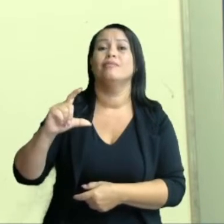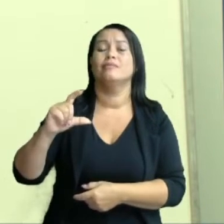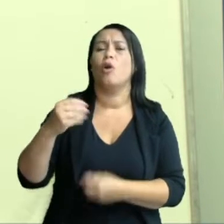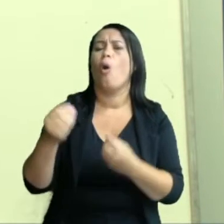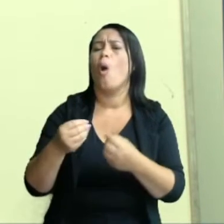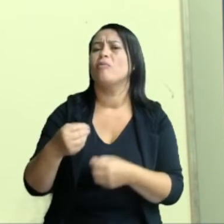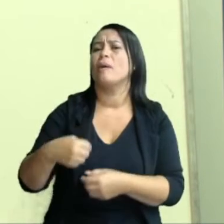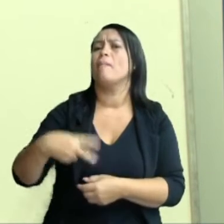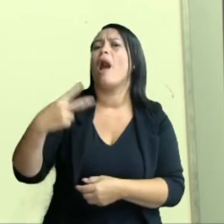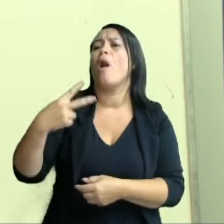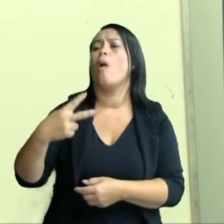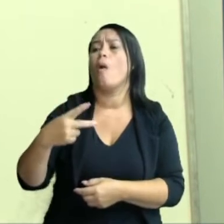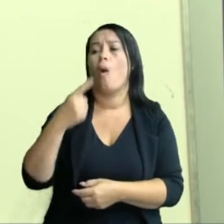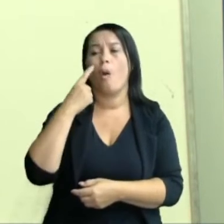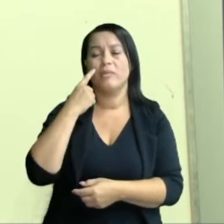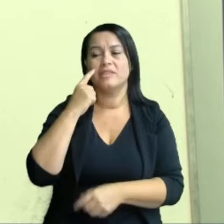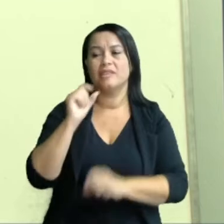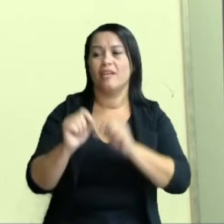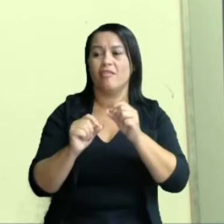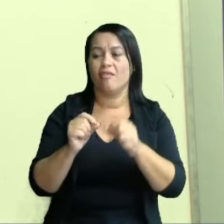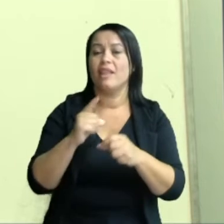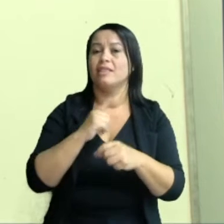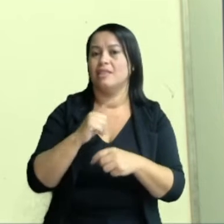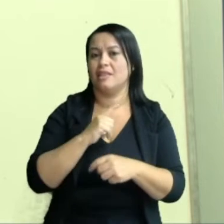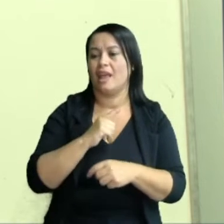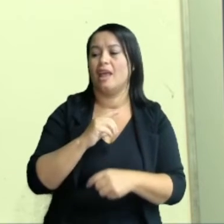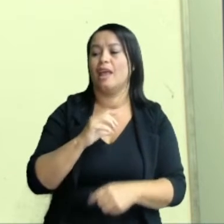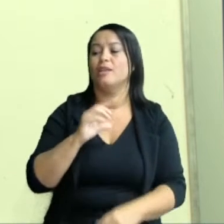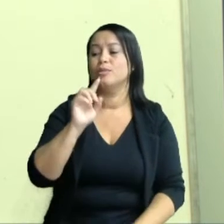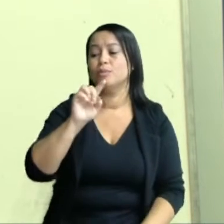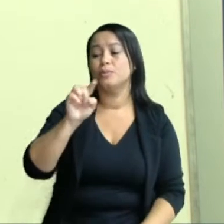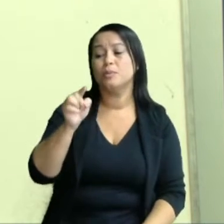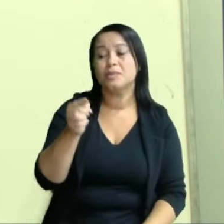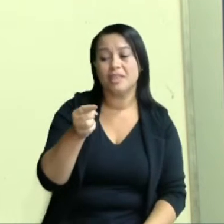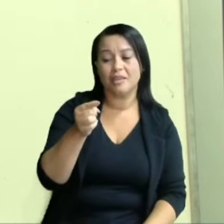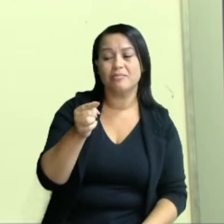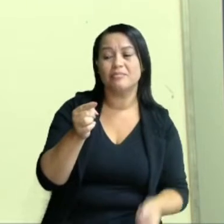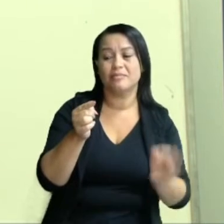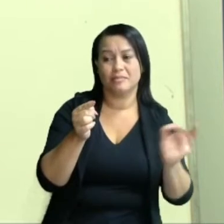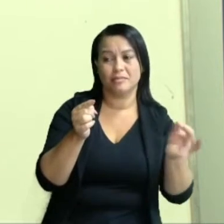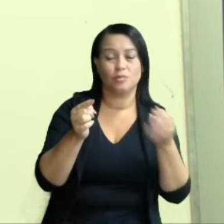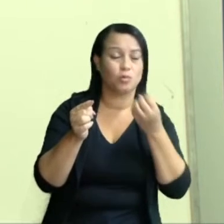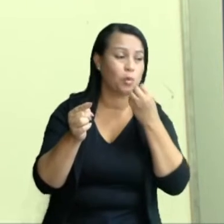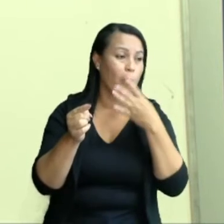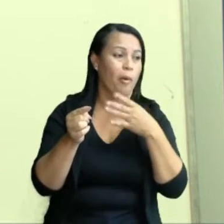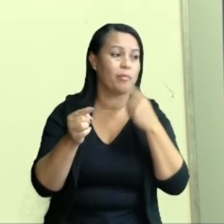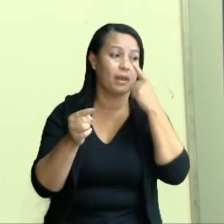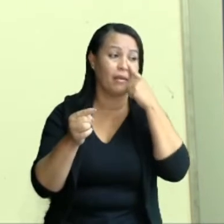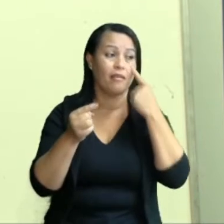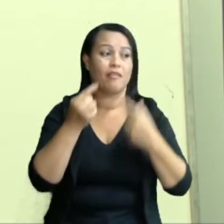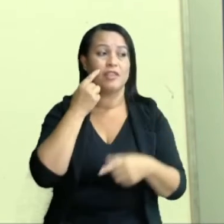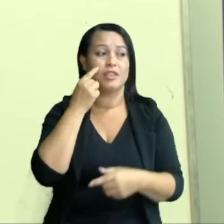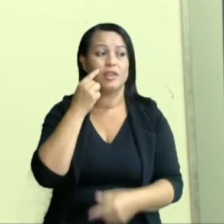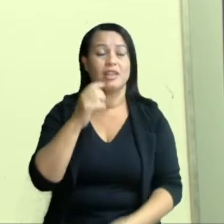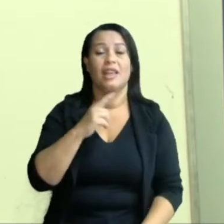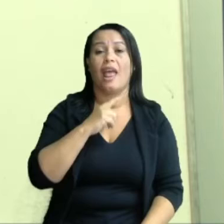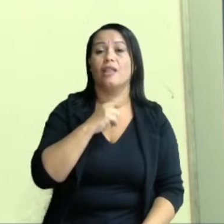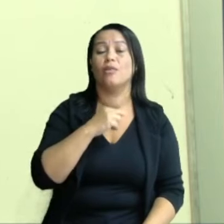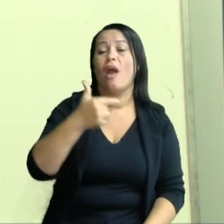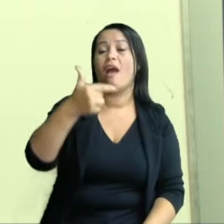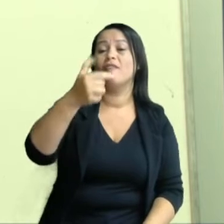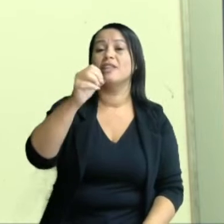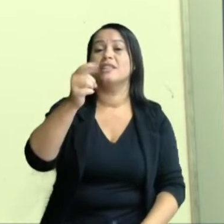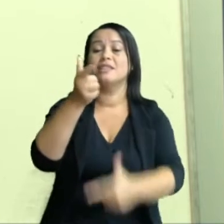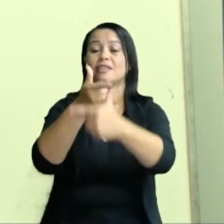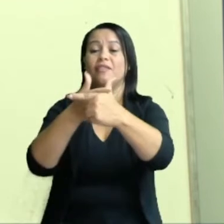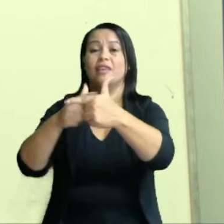maior, gente? Acrescentando o 0. Muito bem. Acrescentando o 0 em cima, tenho que fazer o que aqui